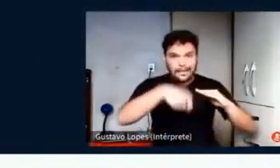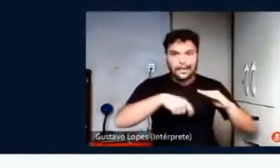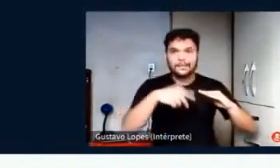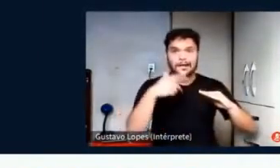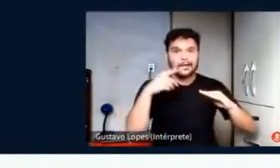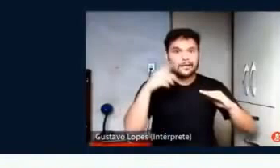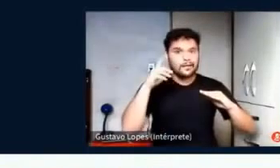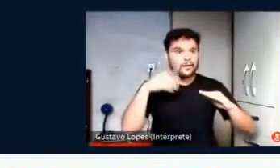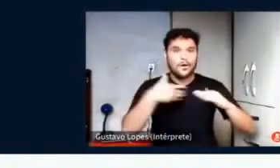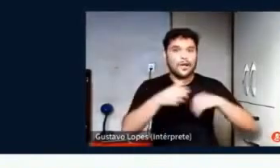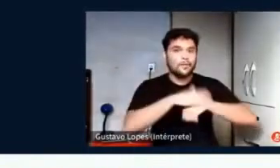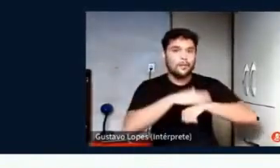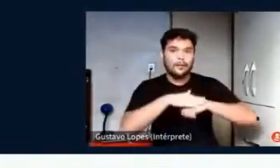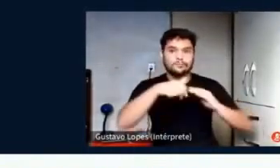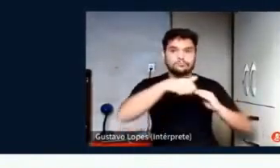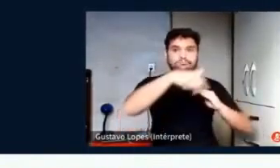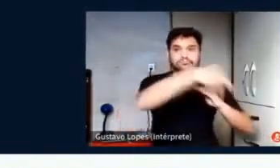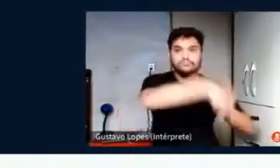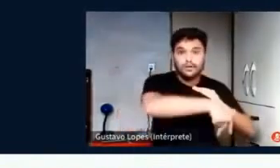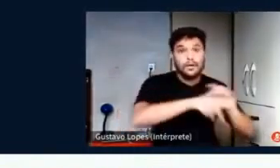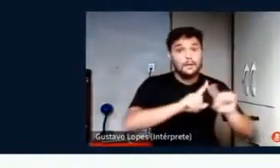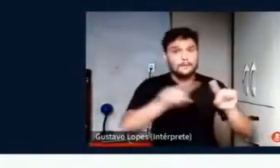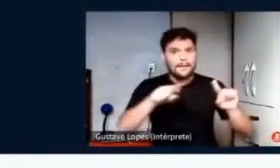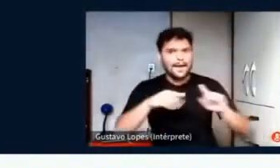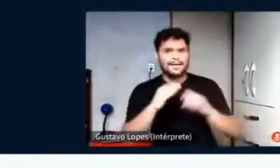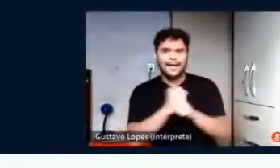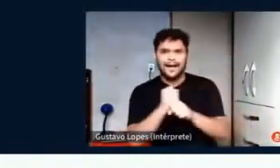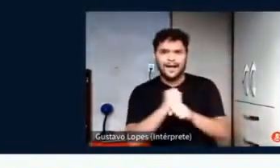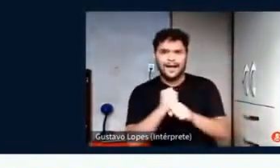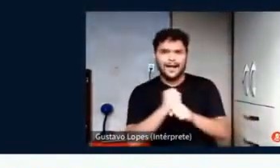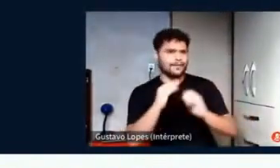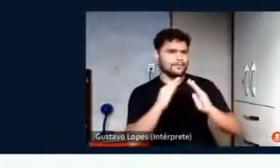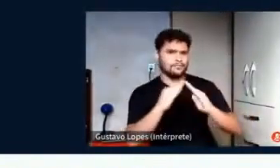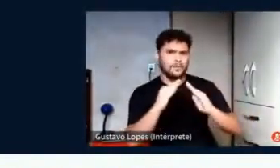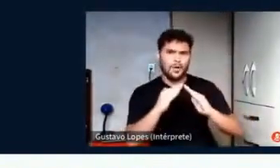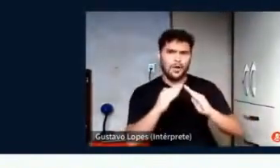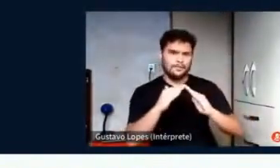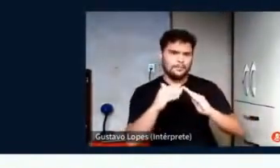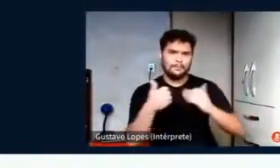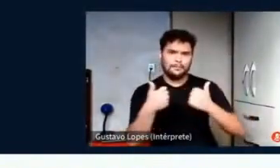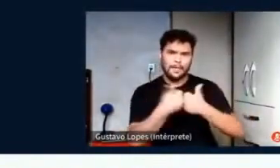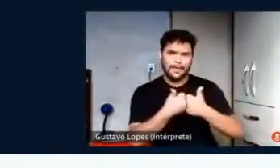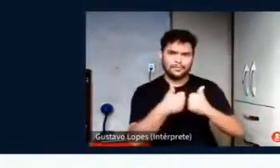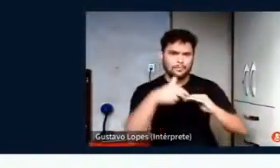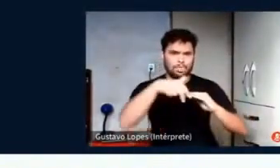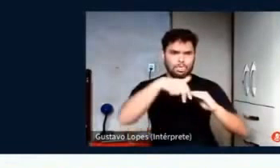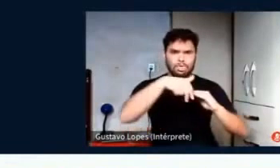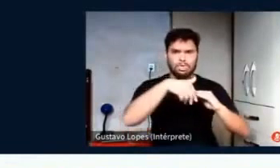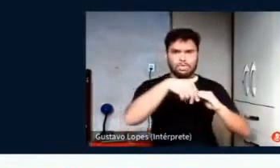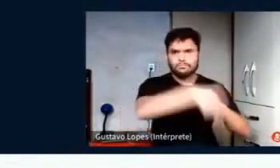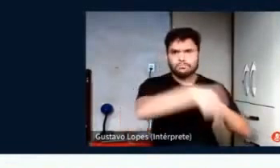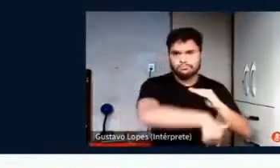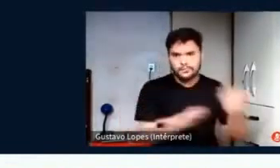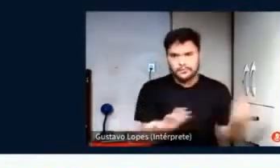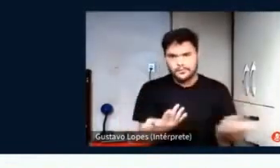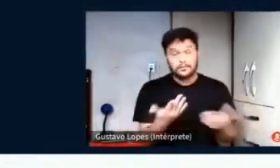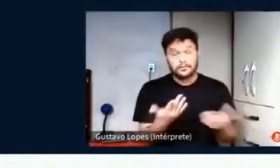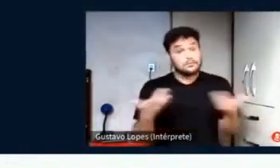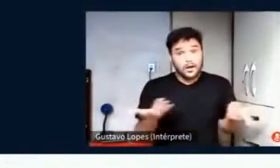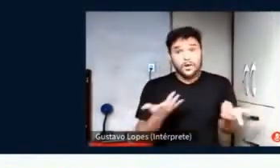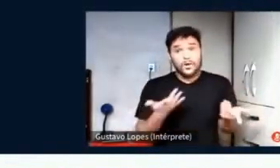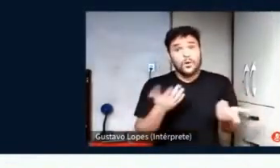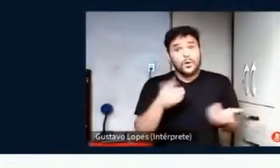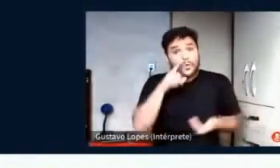uma encosta, mas ela está ali há anos, vive daquele jeito, está morando ali naquele... O risco, ele não faz